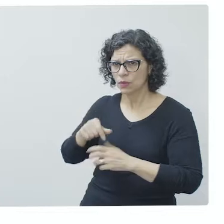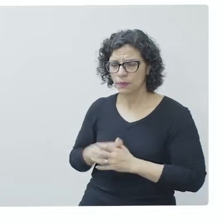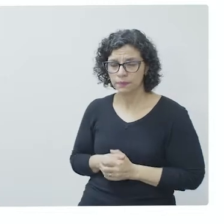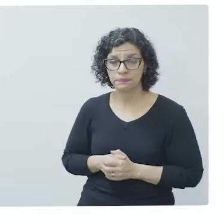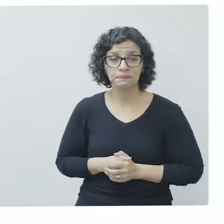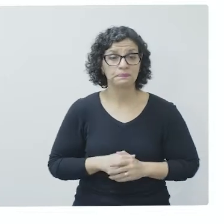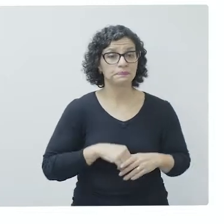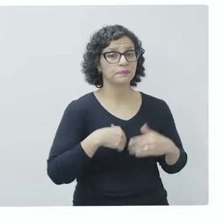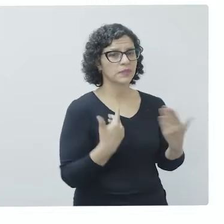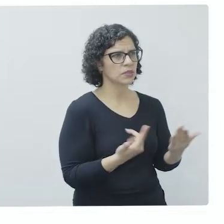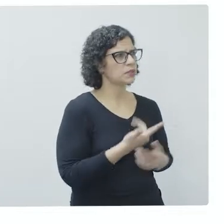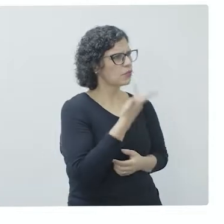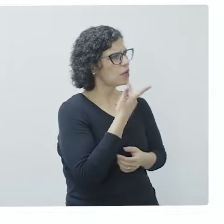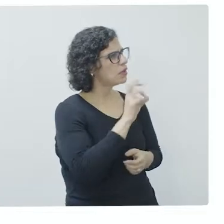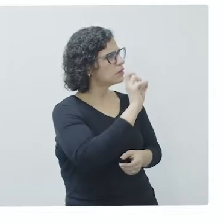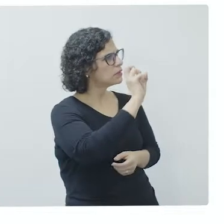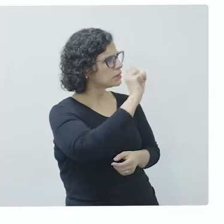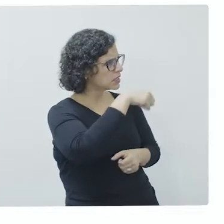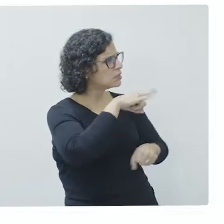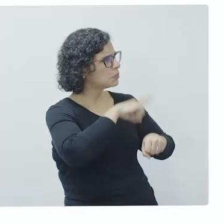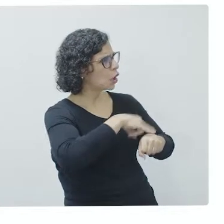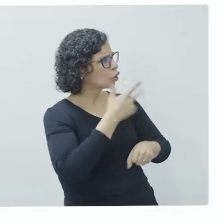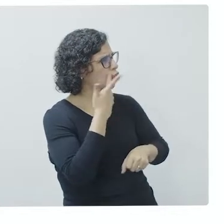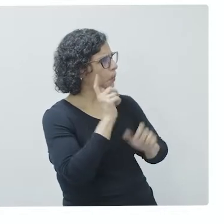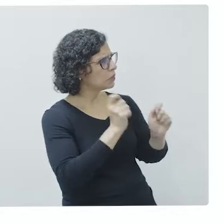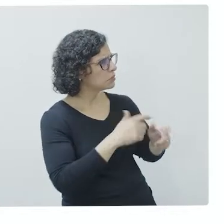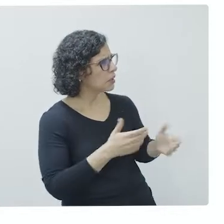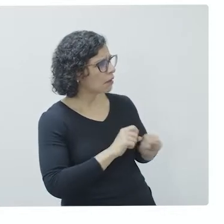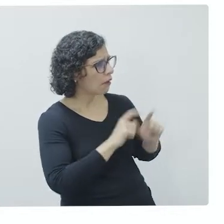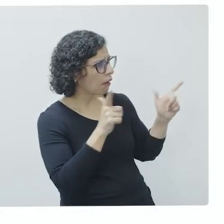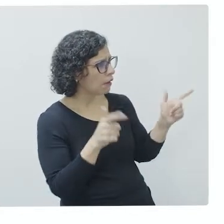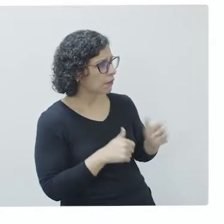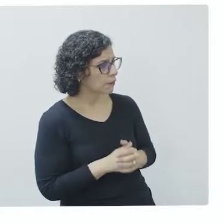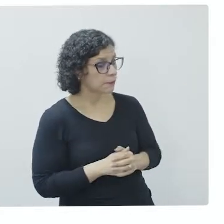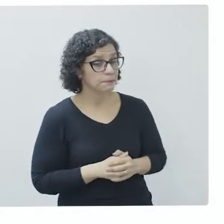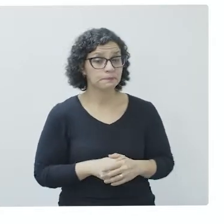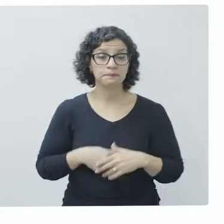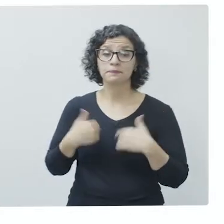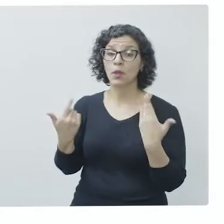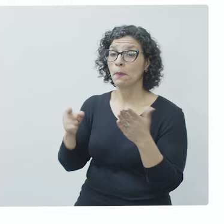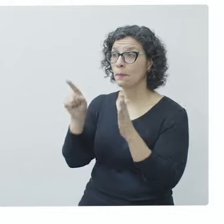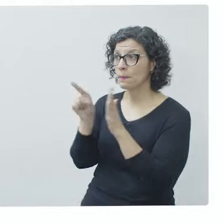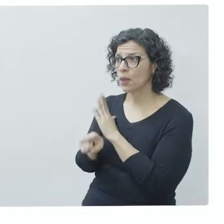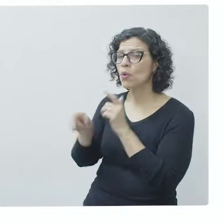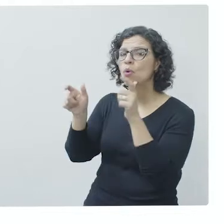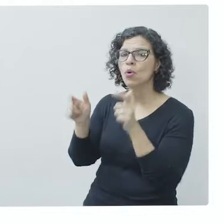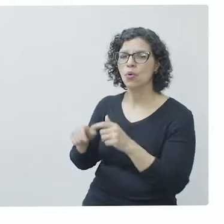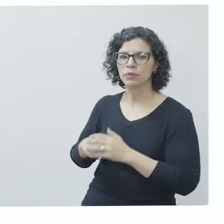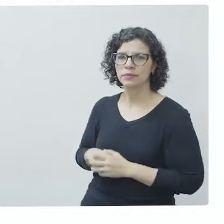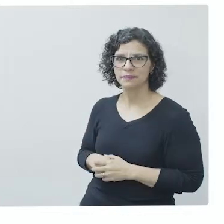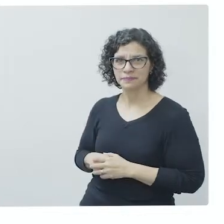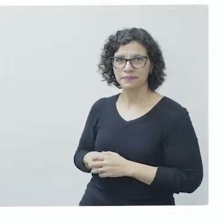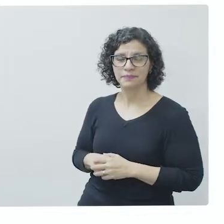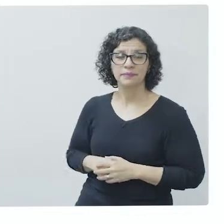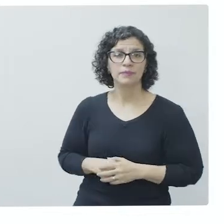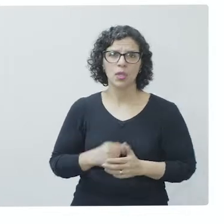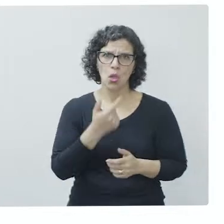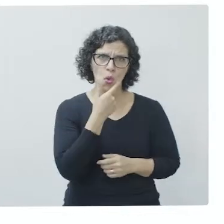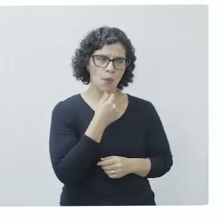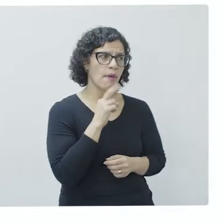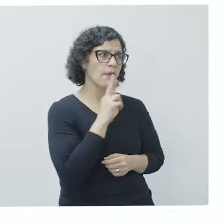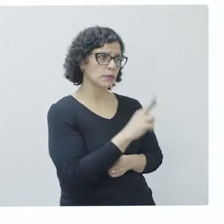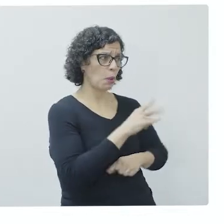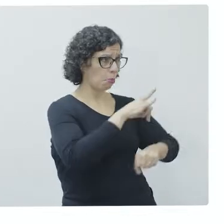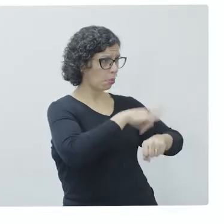xixi? E o Ricardo diz: claro que faço. E a pergunta do cachorro: onde? E